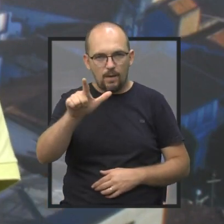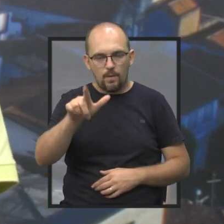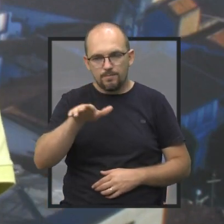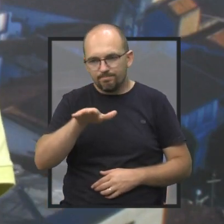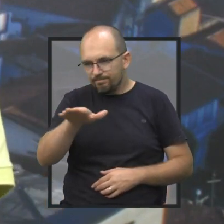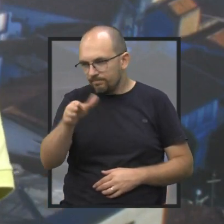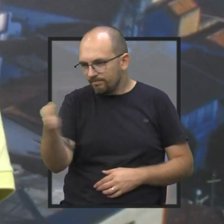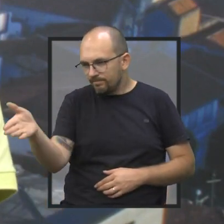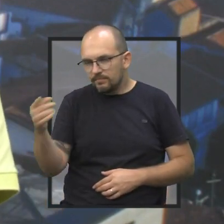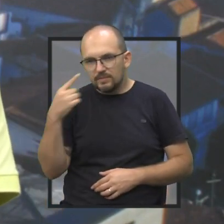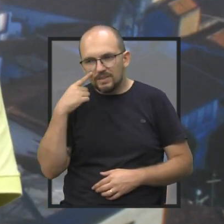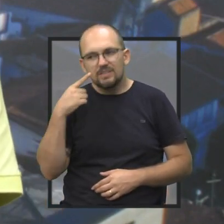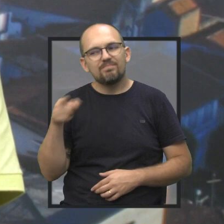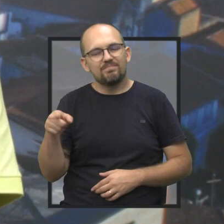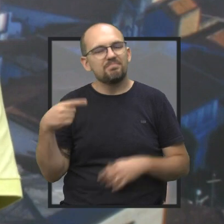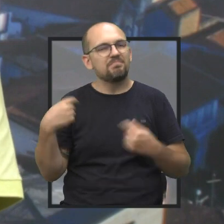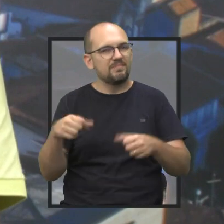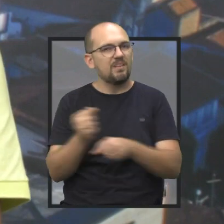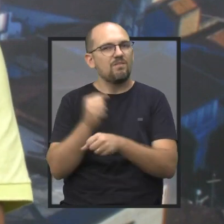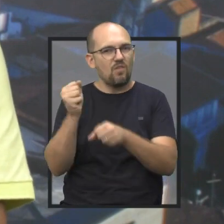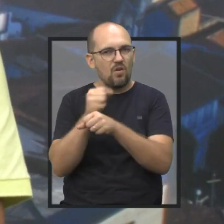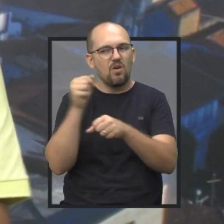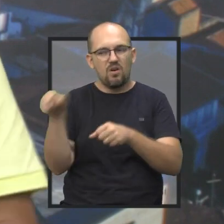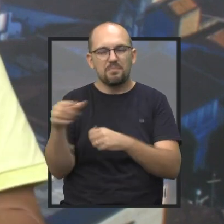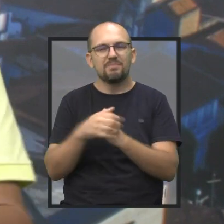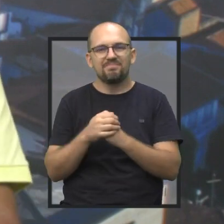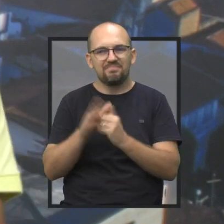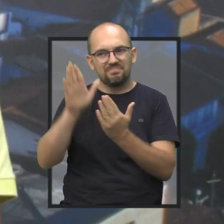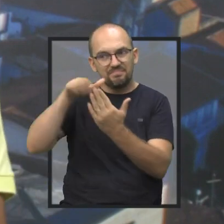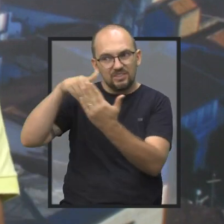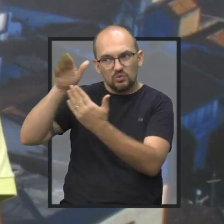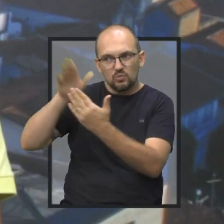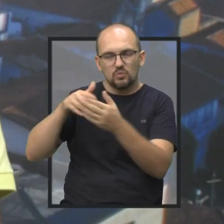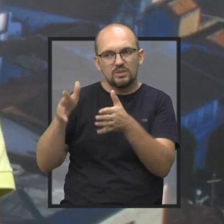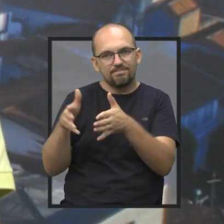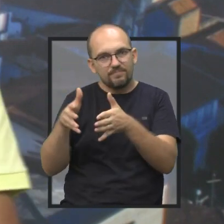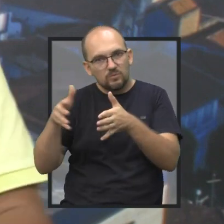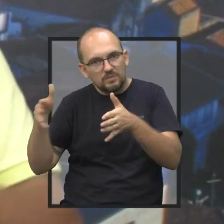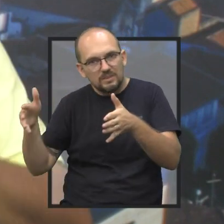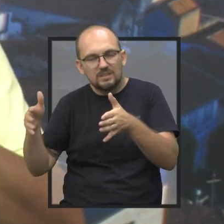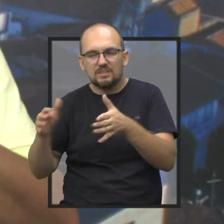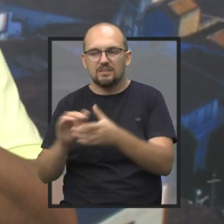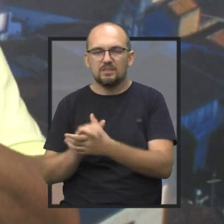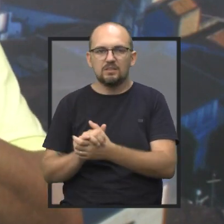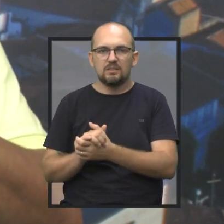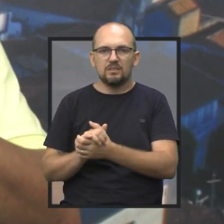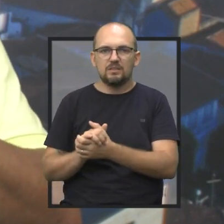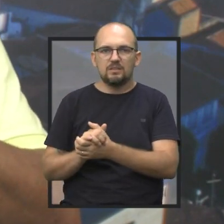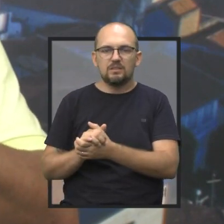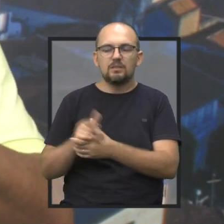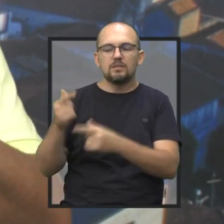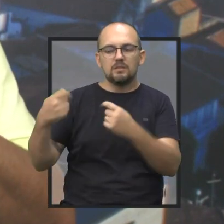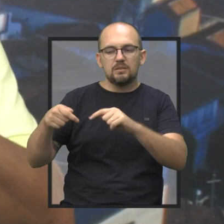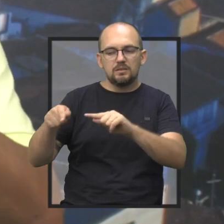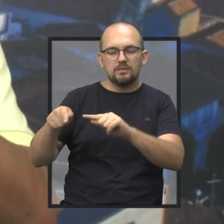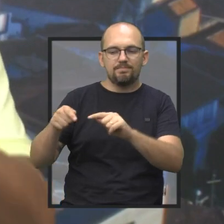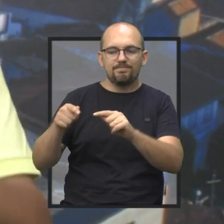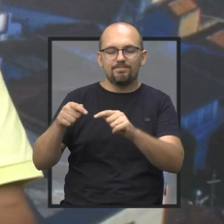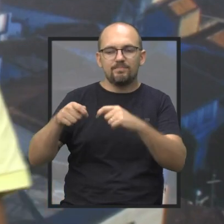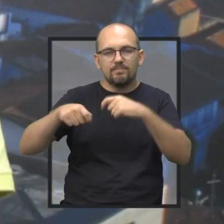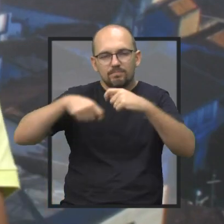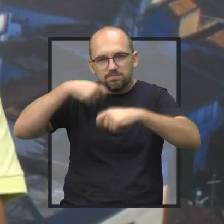está precisando de uma reforma. A pintura, uma ampliação, parte de